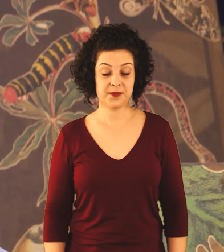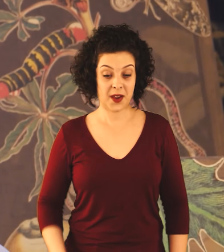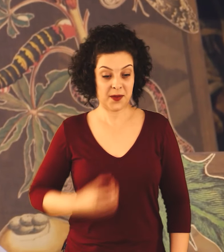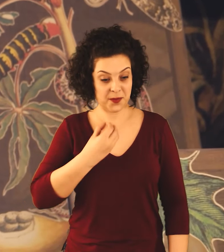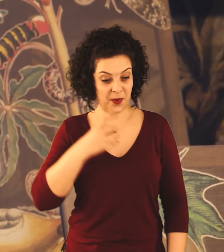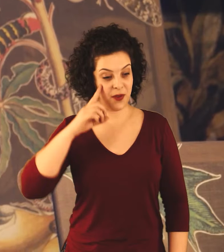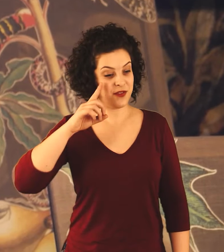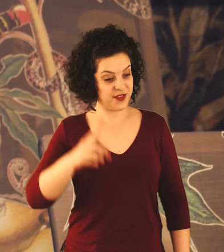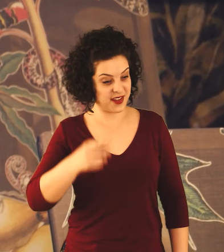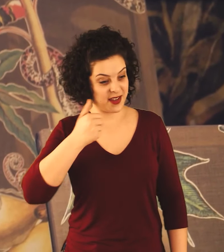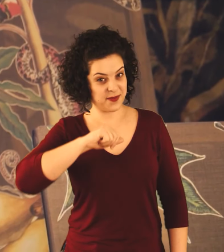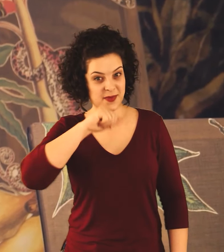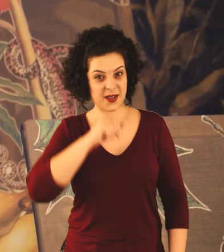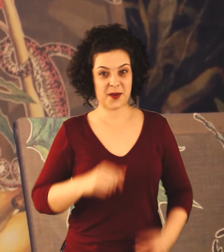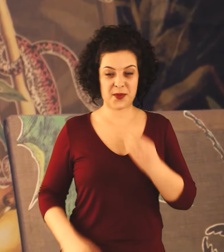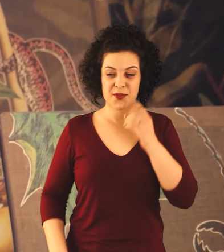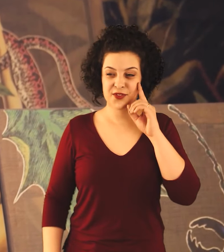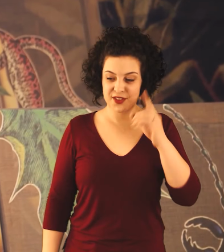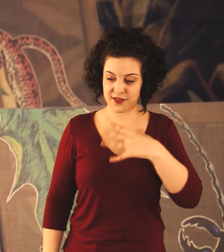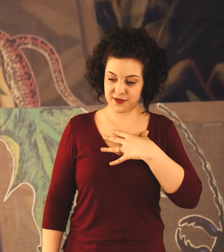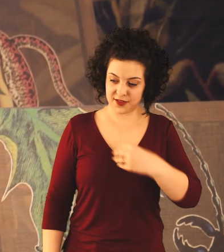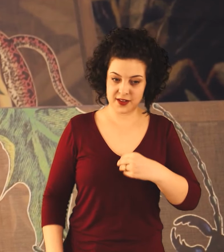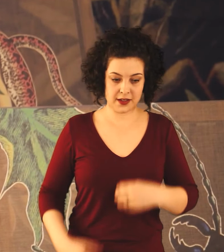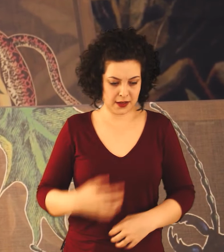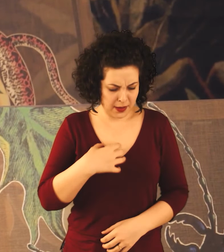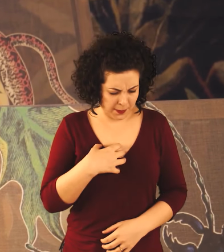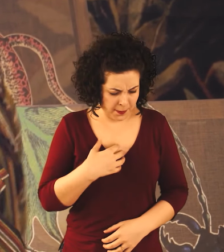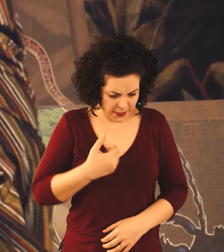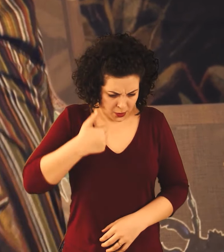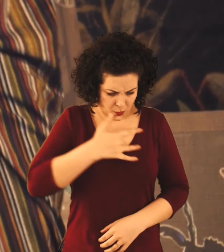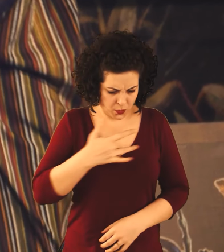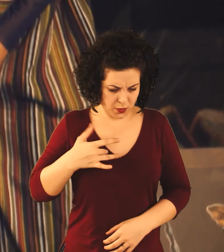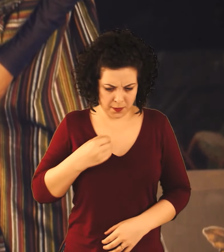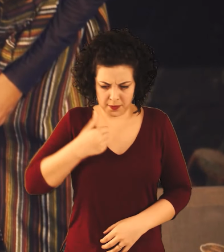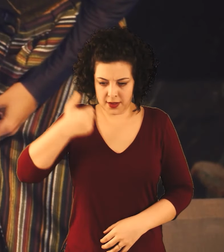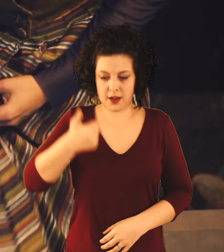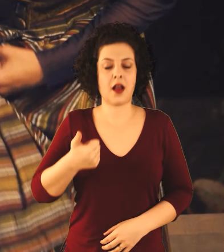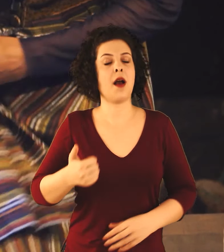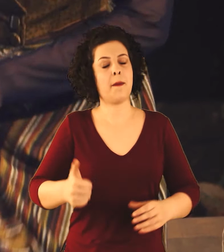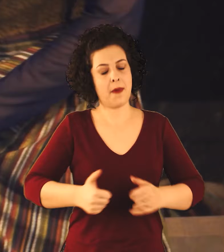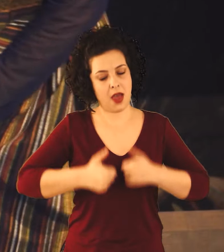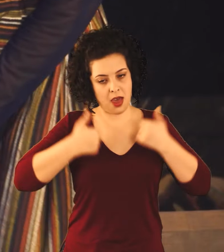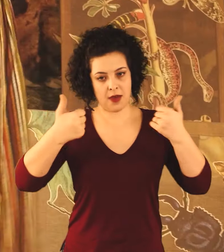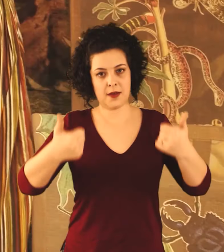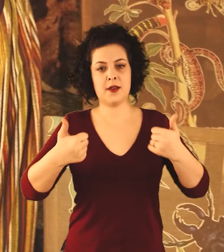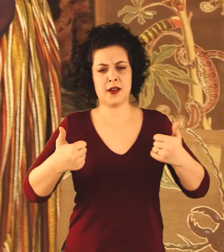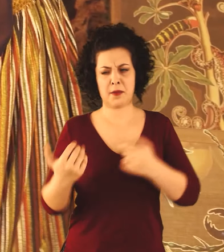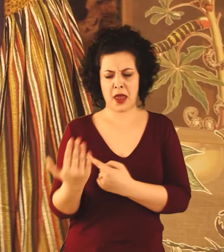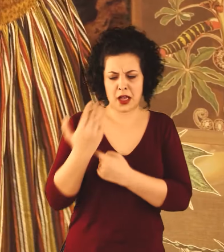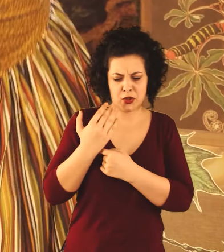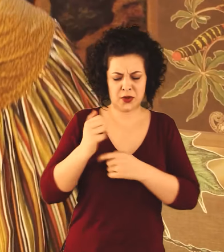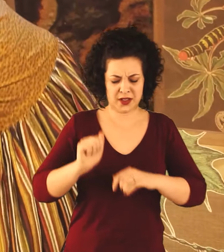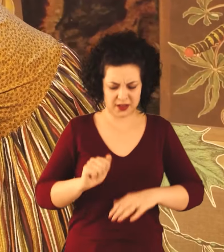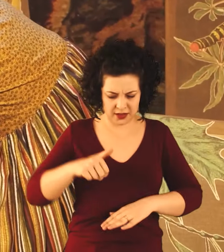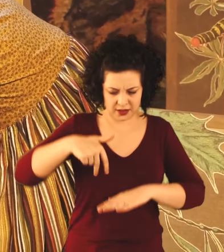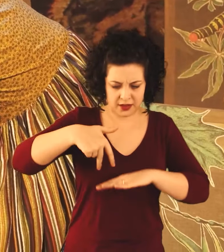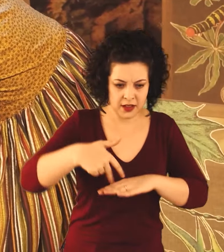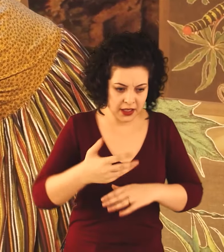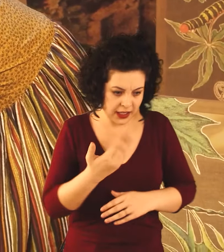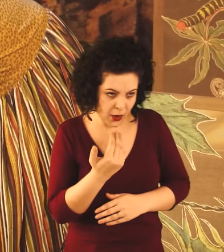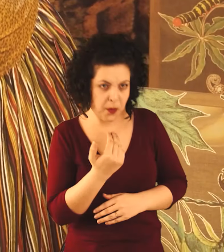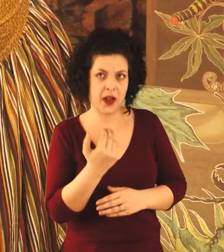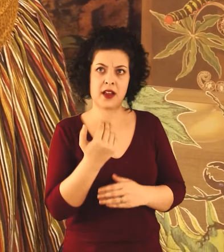Bom dia, mãe. Bom dia, filha. Tá se sentindo melhor? Sim, sim. Bem melhor. Me ajude a levantar, por favor.